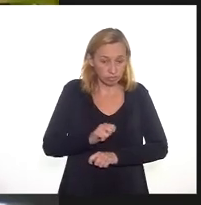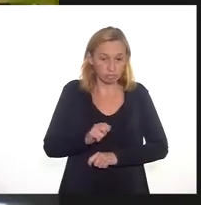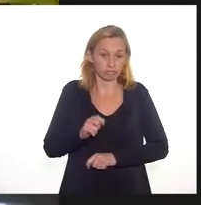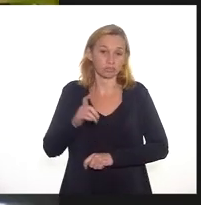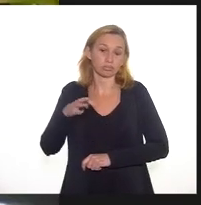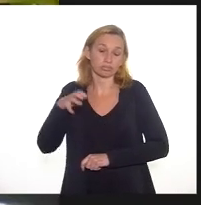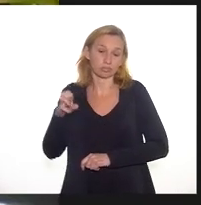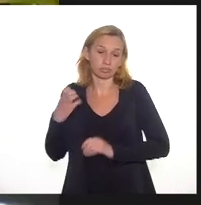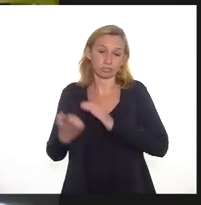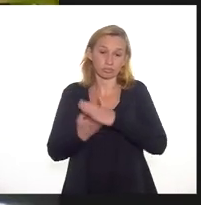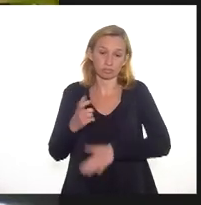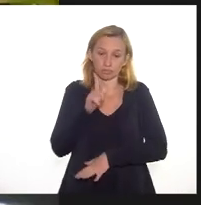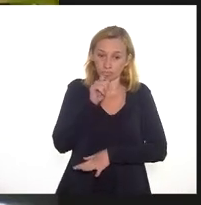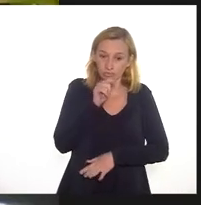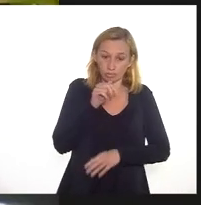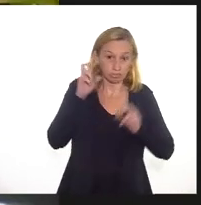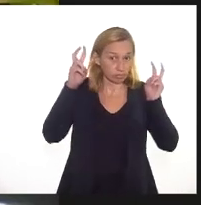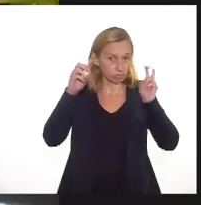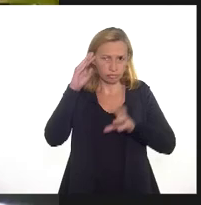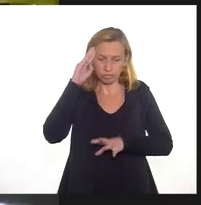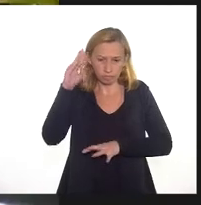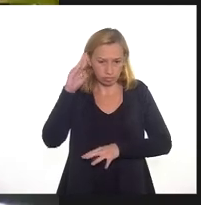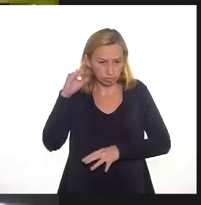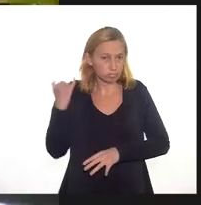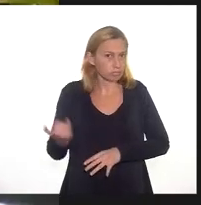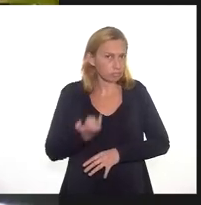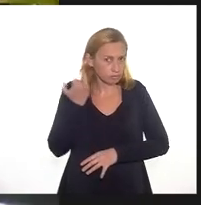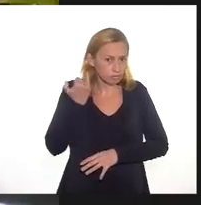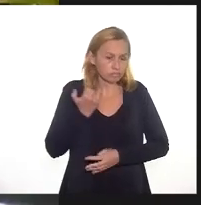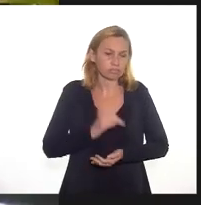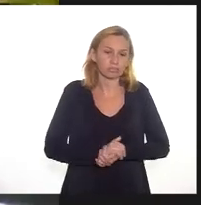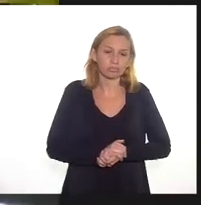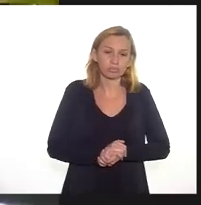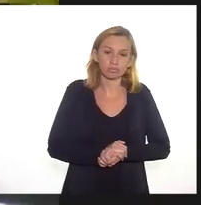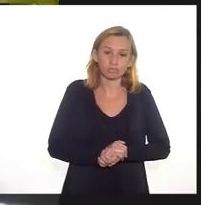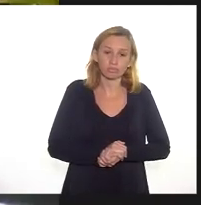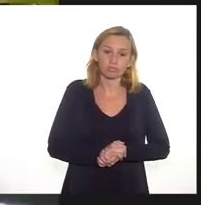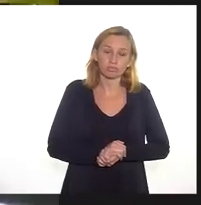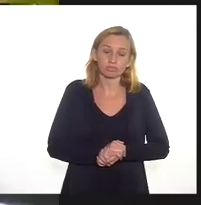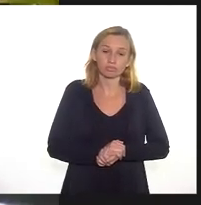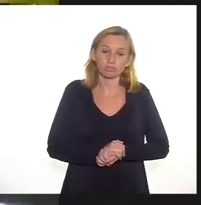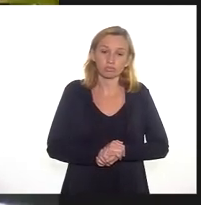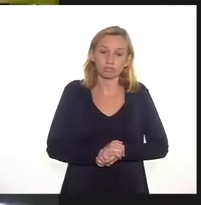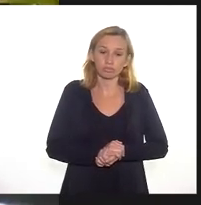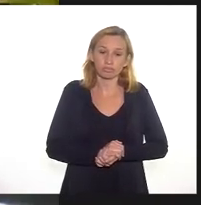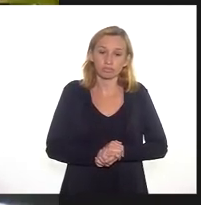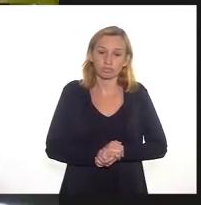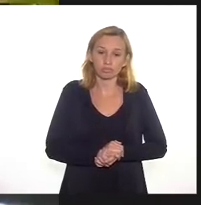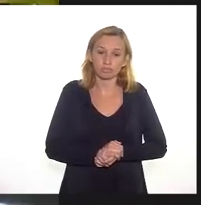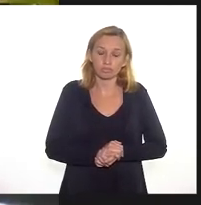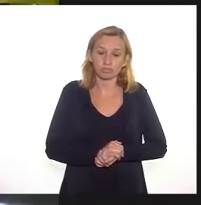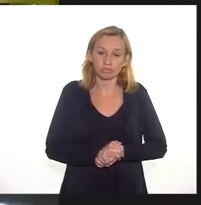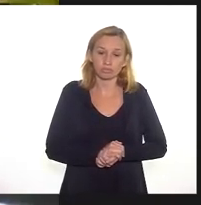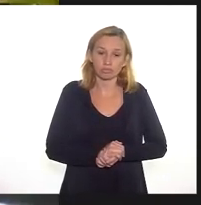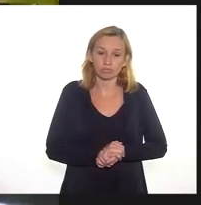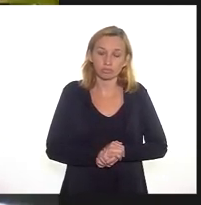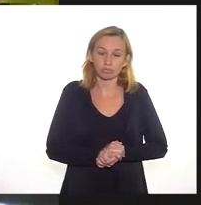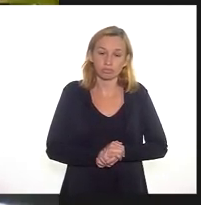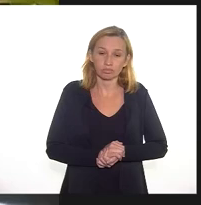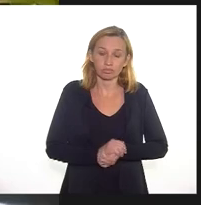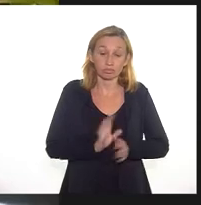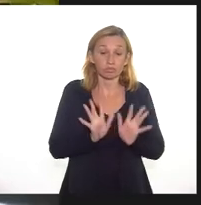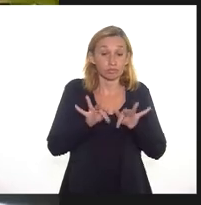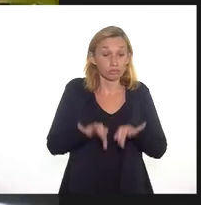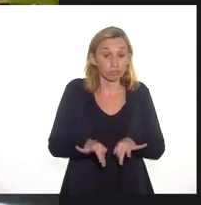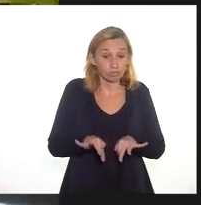SEDAI. Um tema tão fundamental e importante que foi colocado ao apagar das luzes no